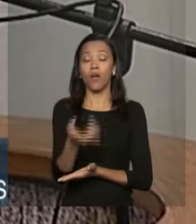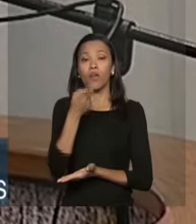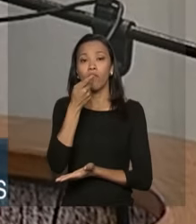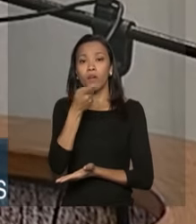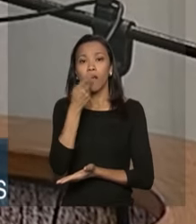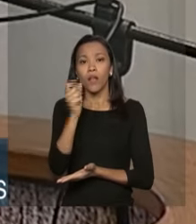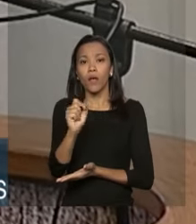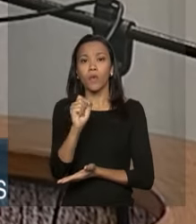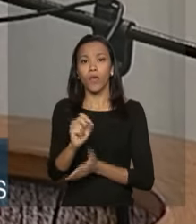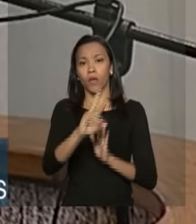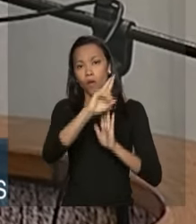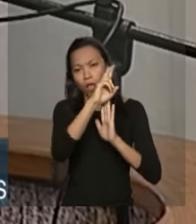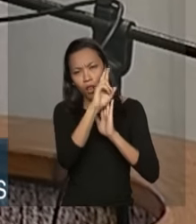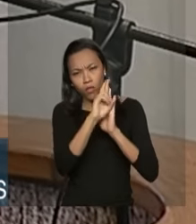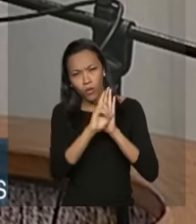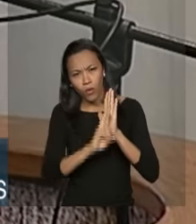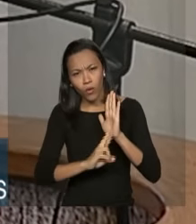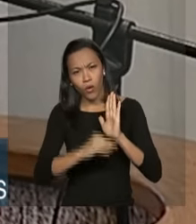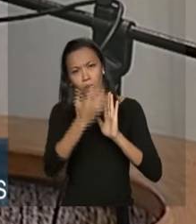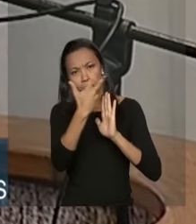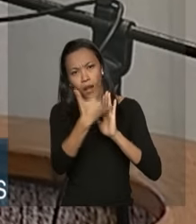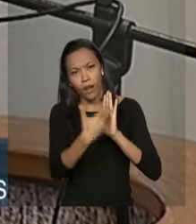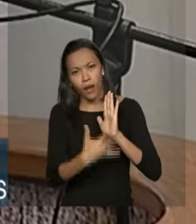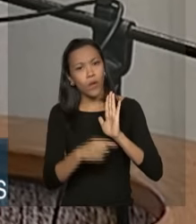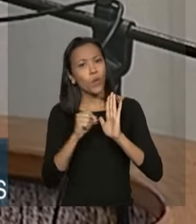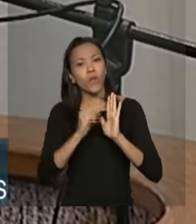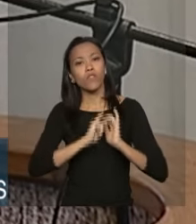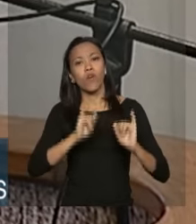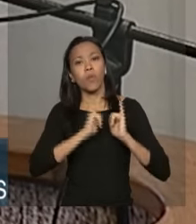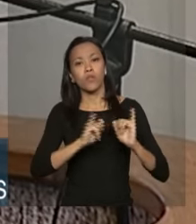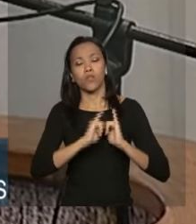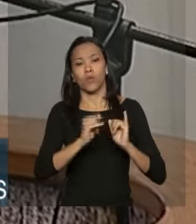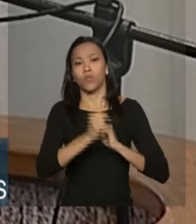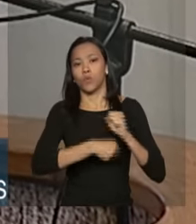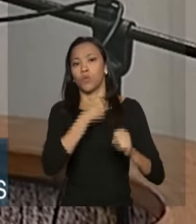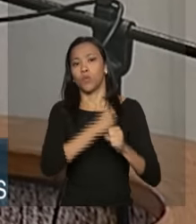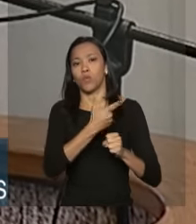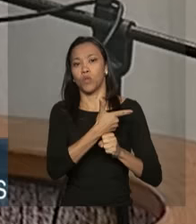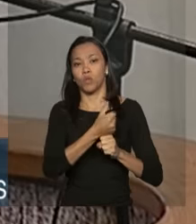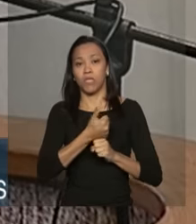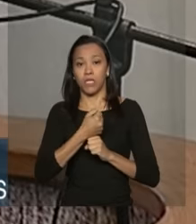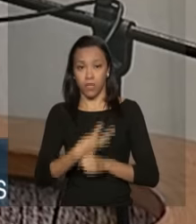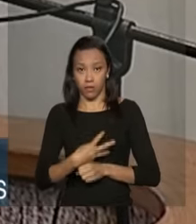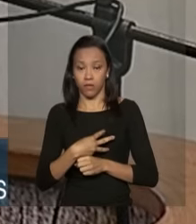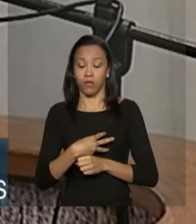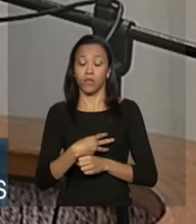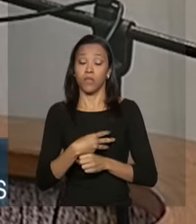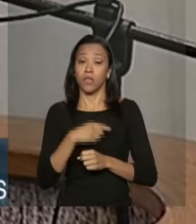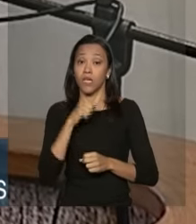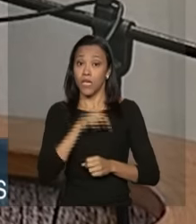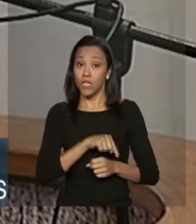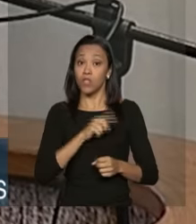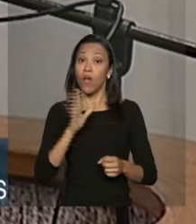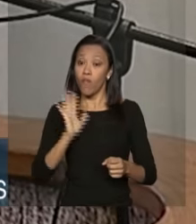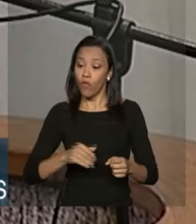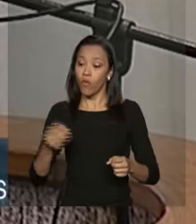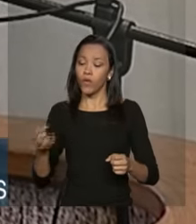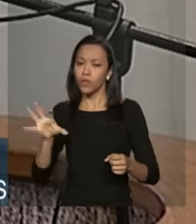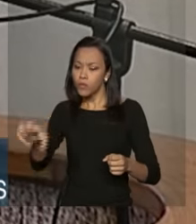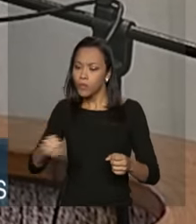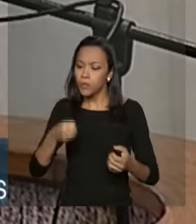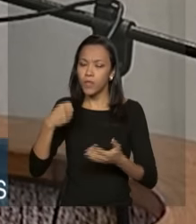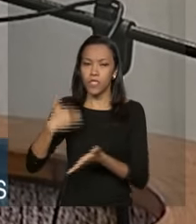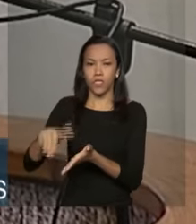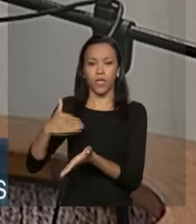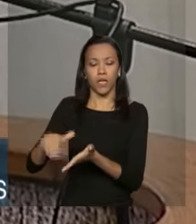o relatório dos de dados de 2013 os dados apresentados Foram compilados pela Secretaria Nacional de